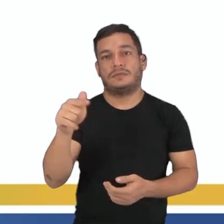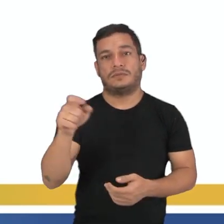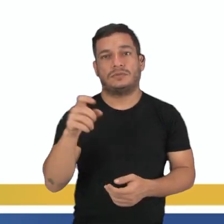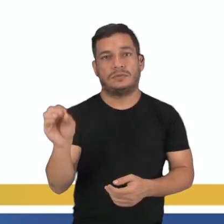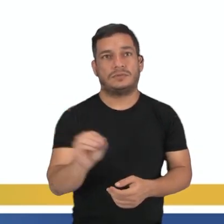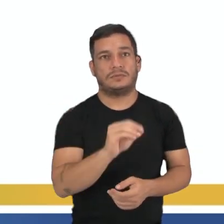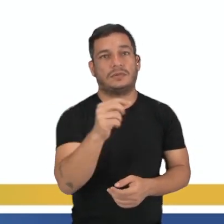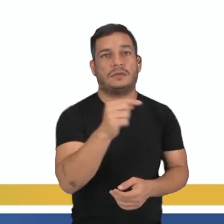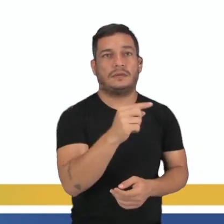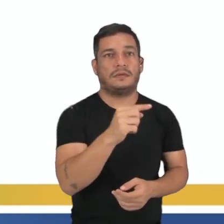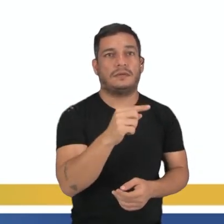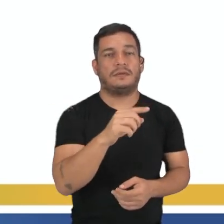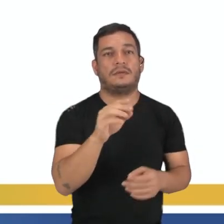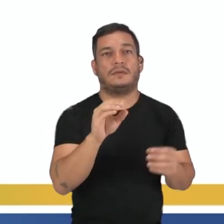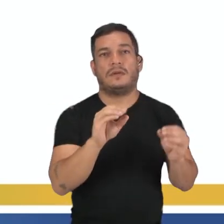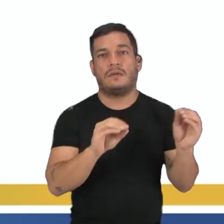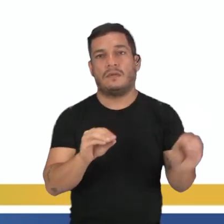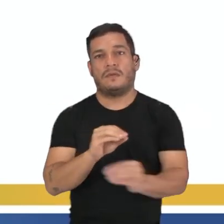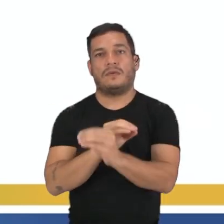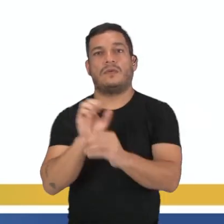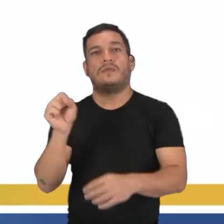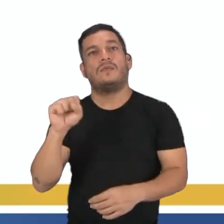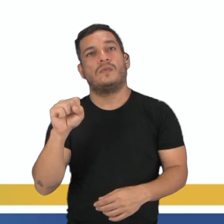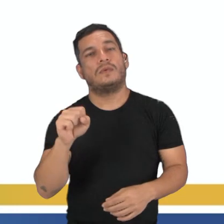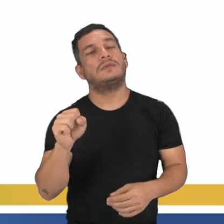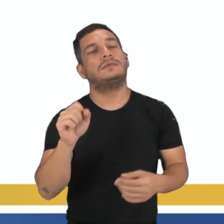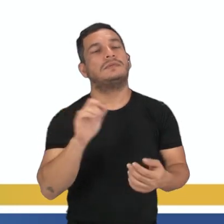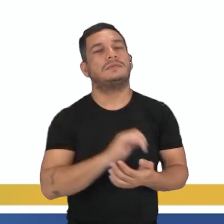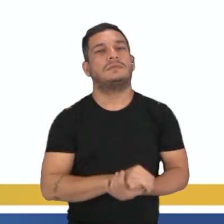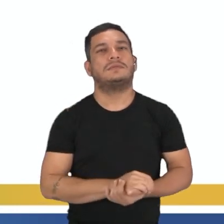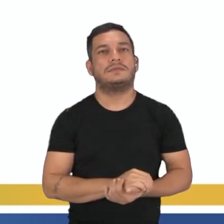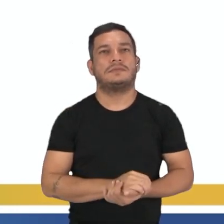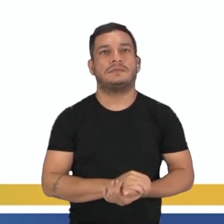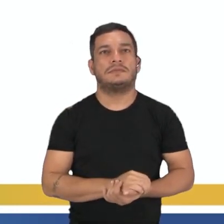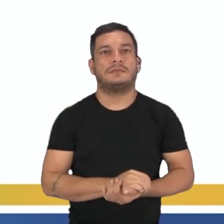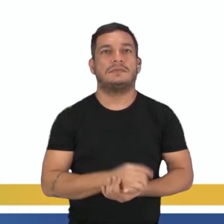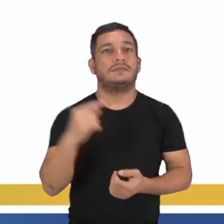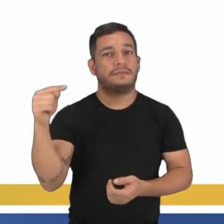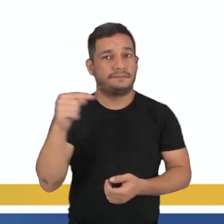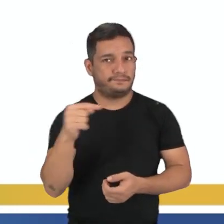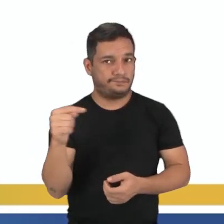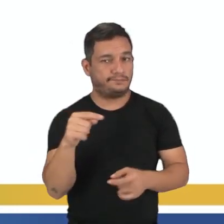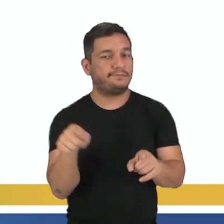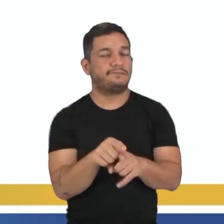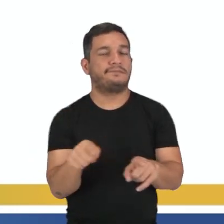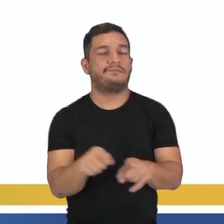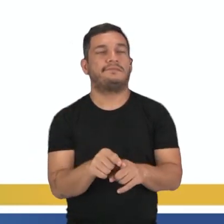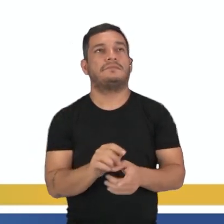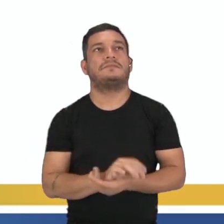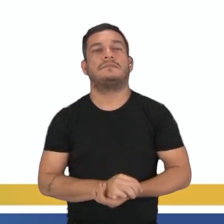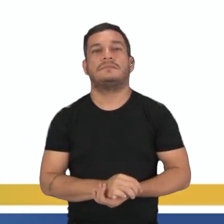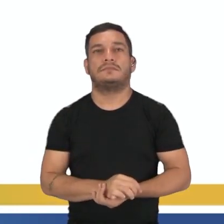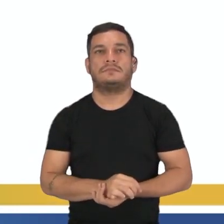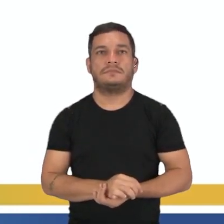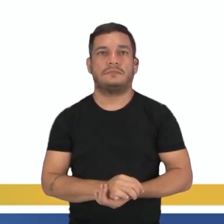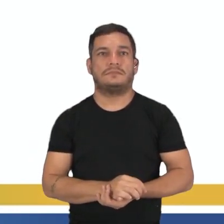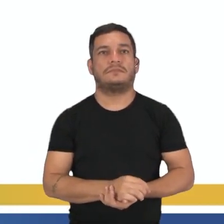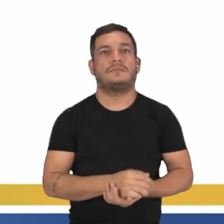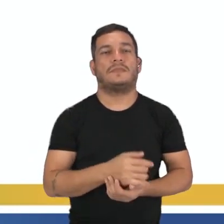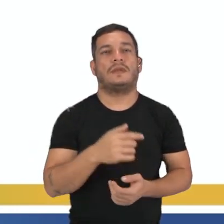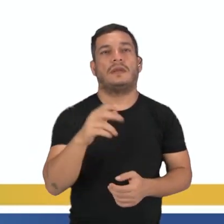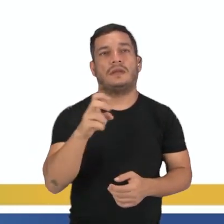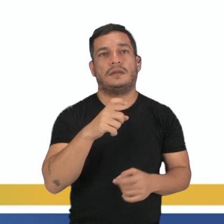vem negativo, né? E vamos levar o 8 lá para o segundo membro da nossa igualdade, e o 8 também vai negativo.